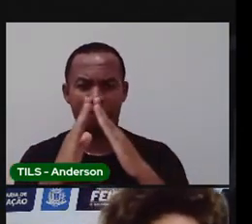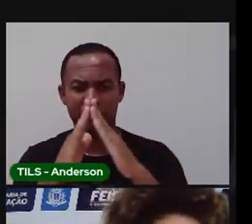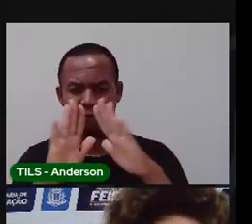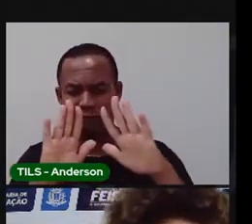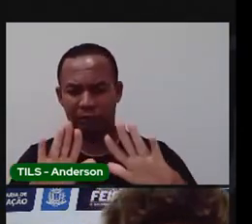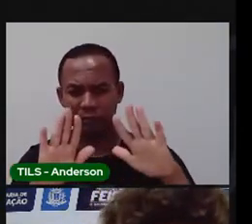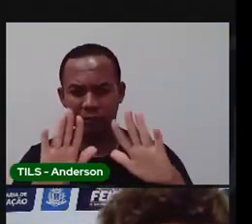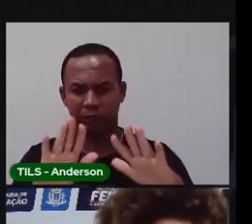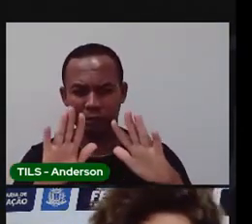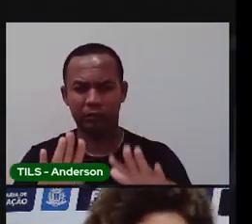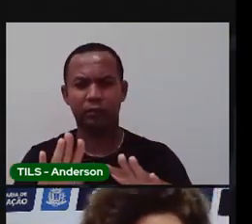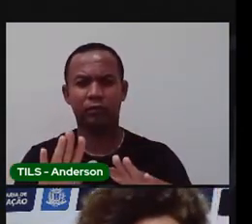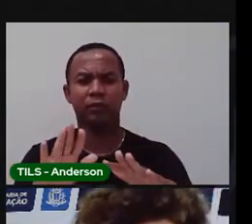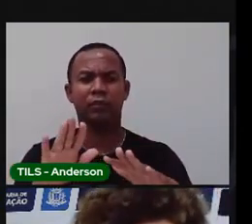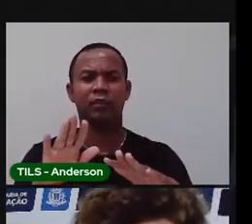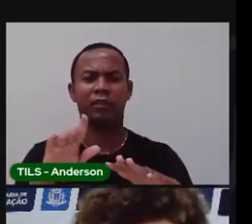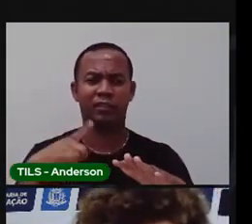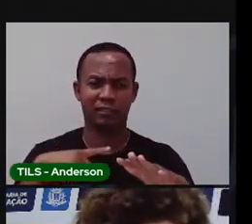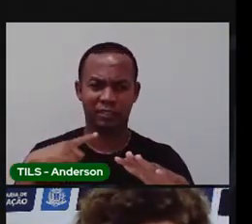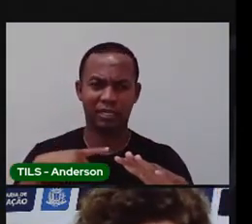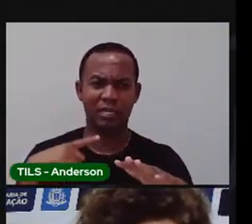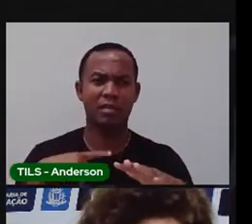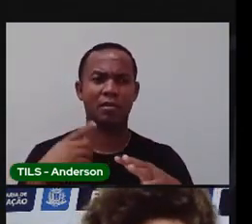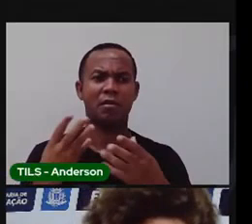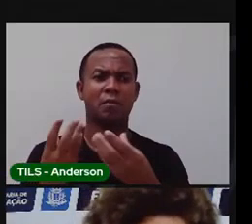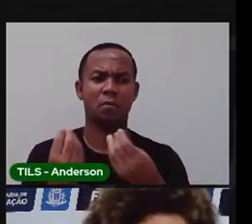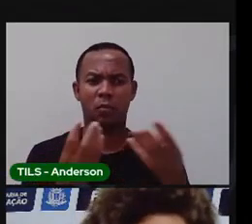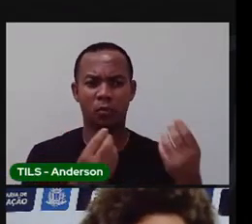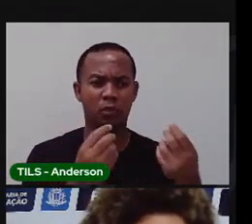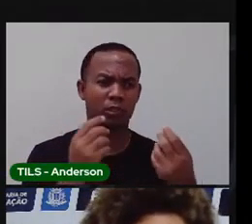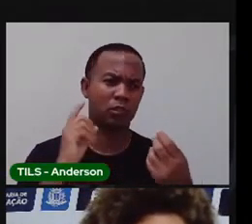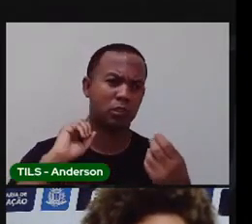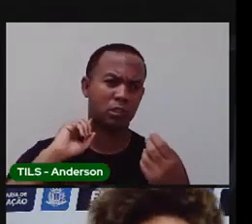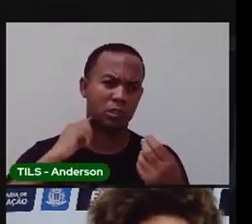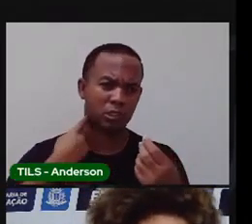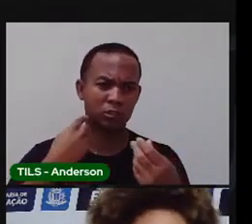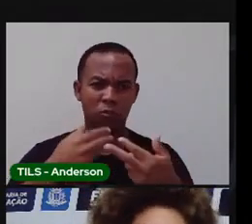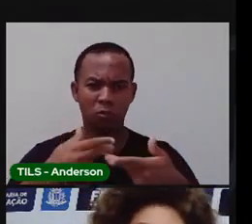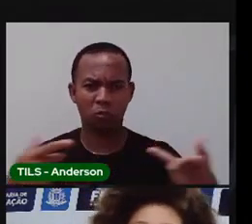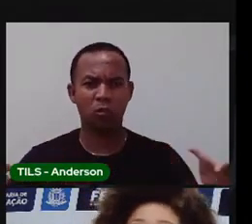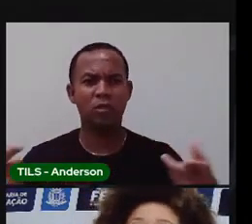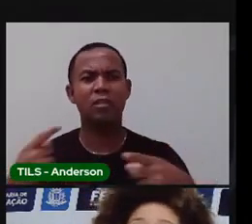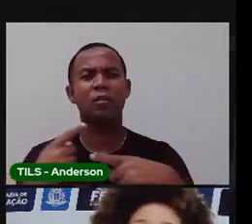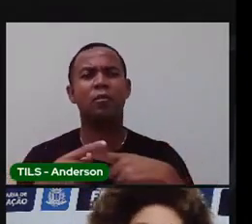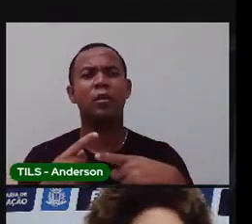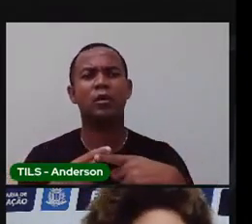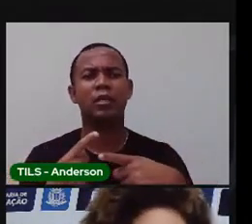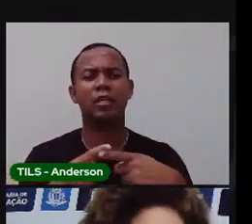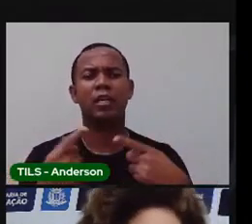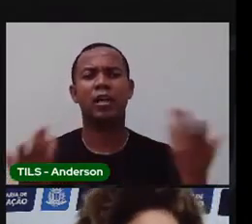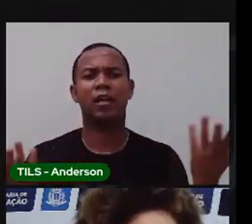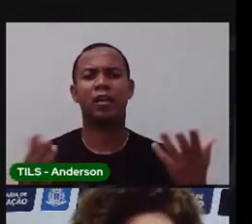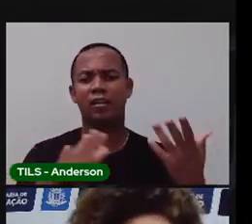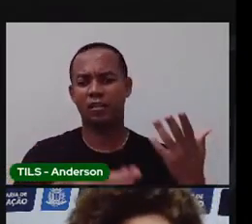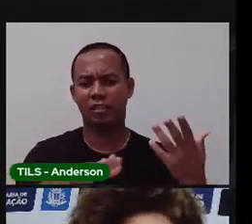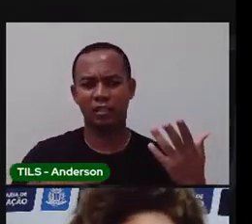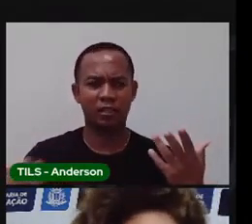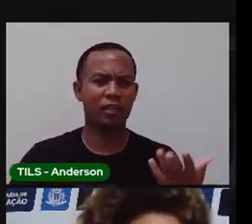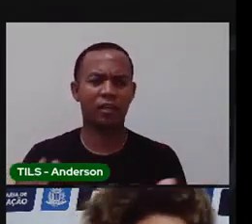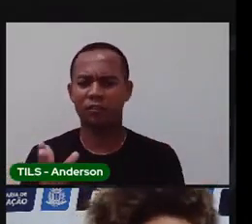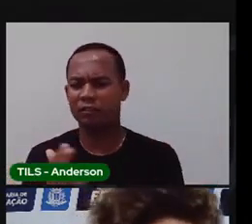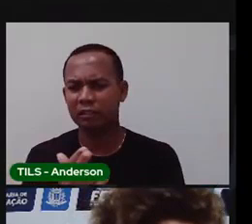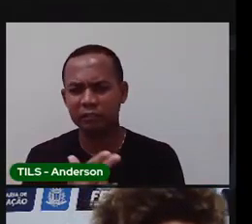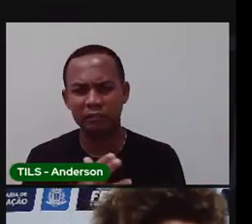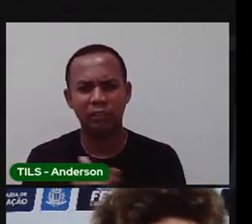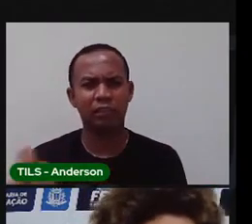casa, obviamente, produziram mais lixo. Por que produziram mais lixo? Bom, as crianças, elas desenharam,